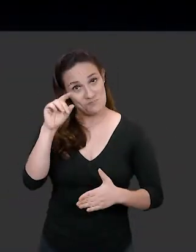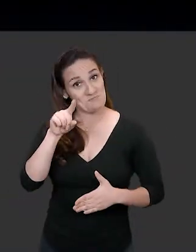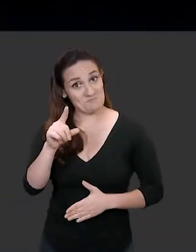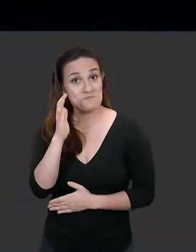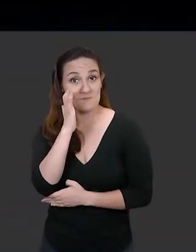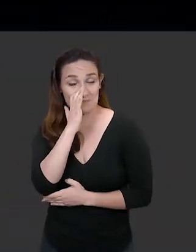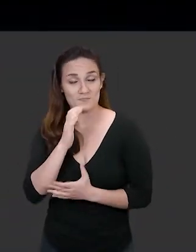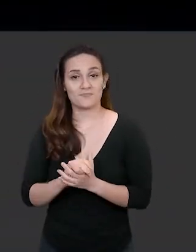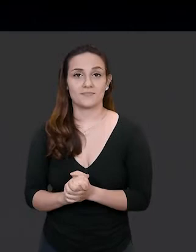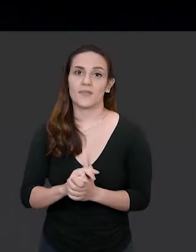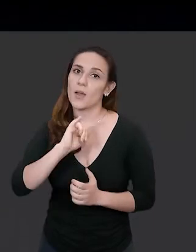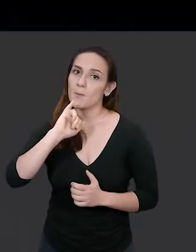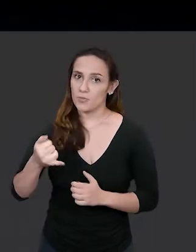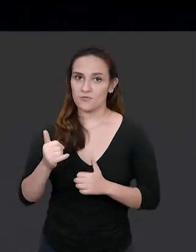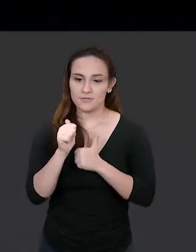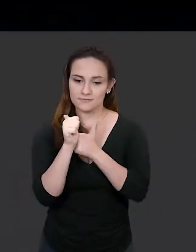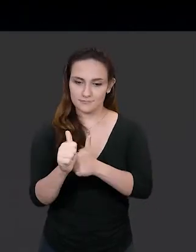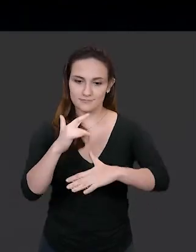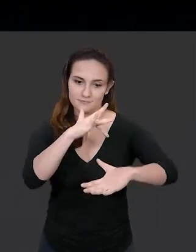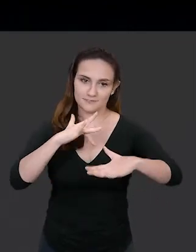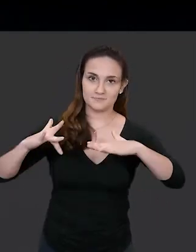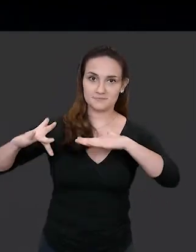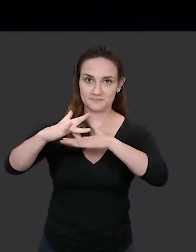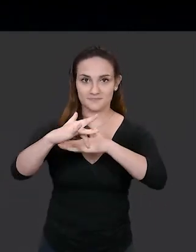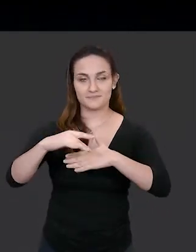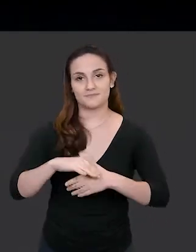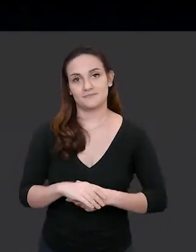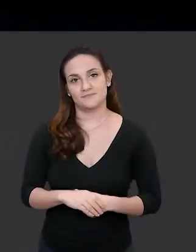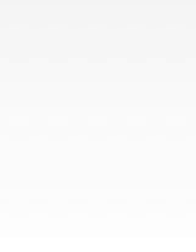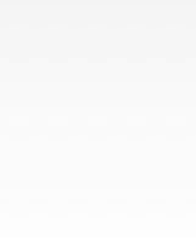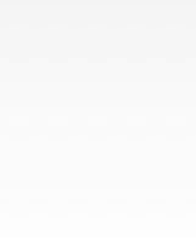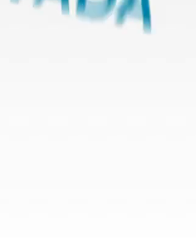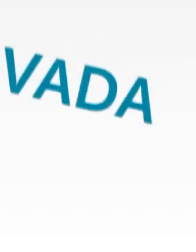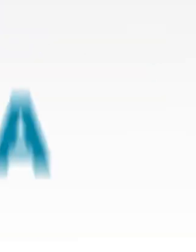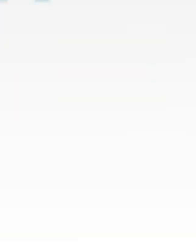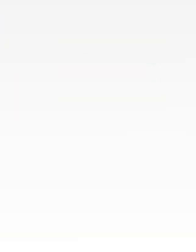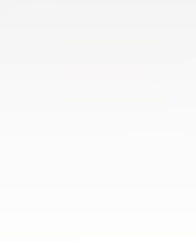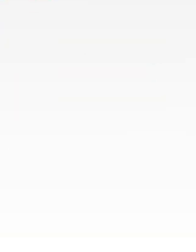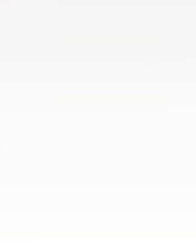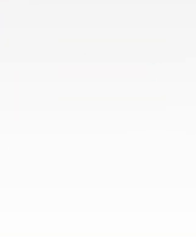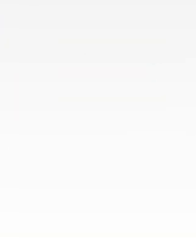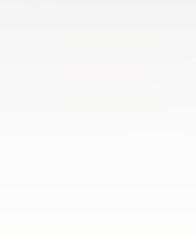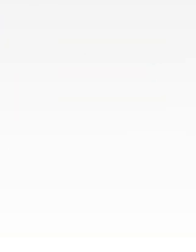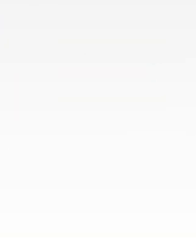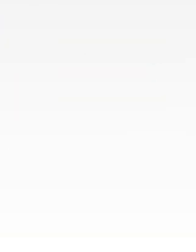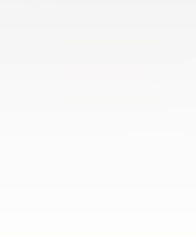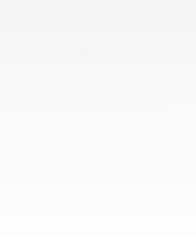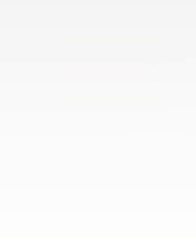Obrigada pela sua companhia. Aproveite e siga nossas mídias sociais.